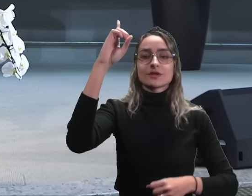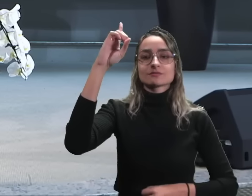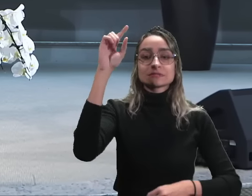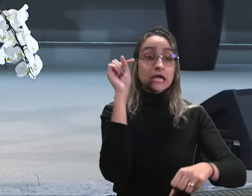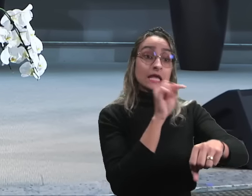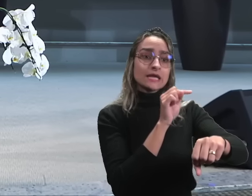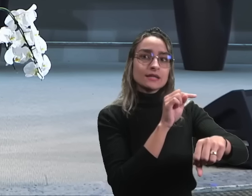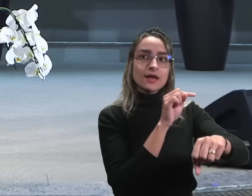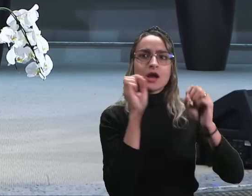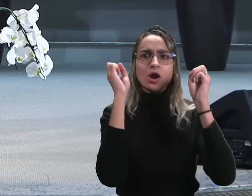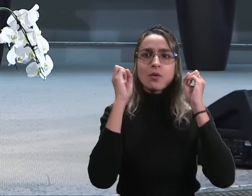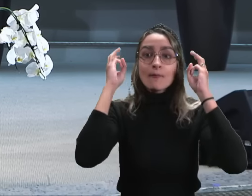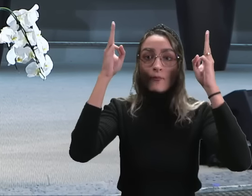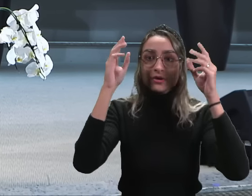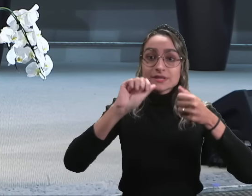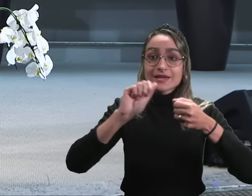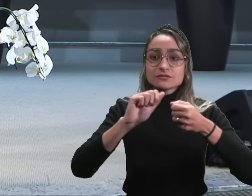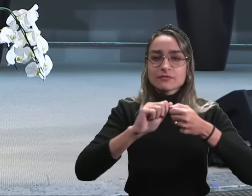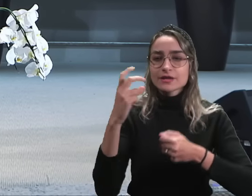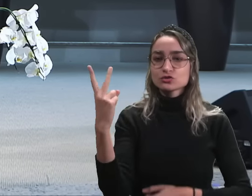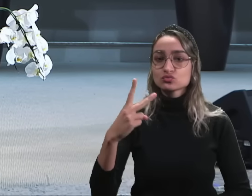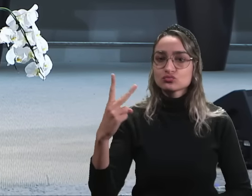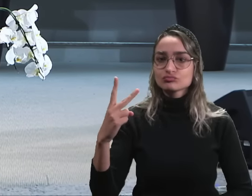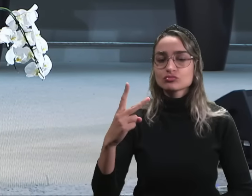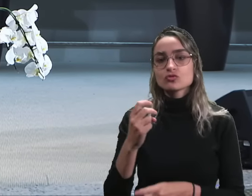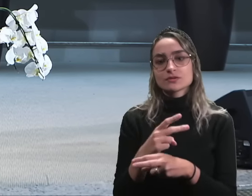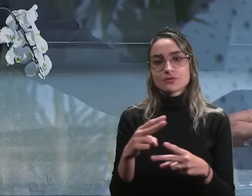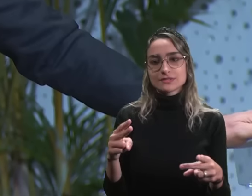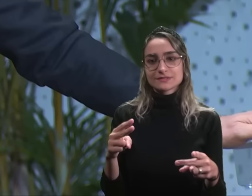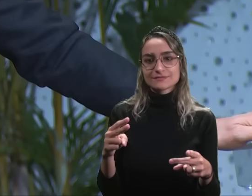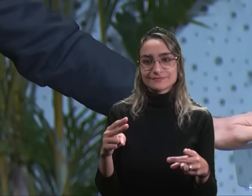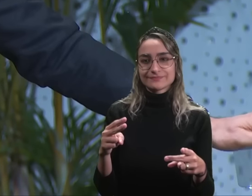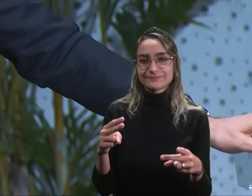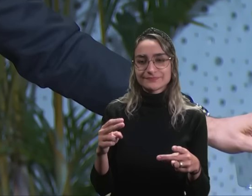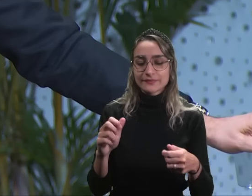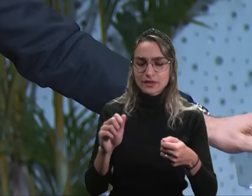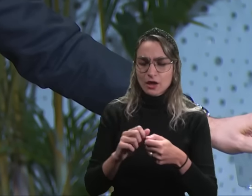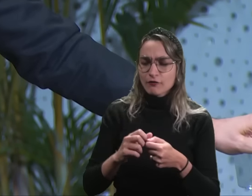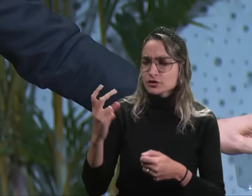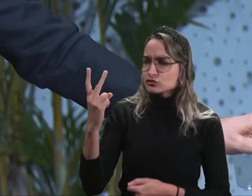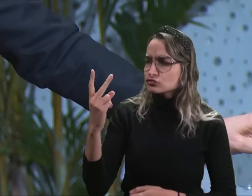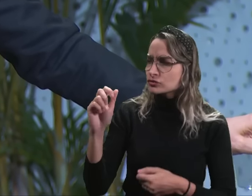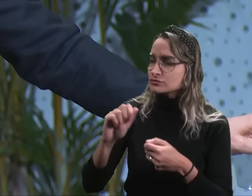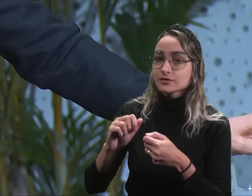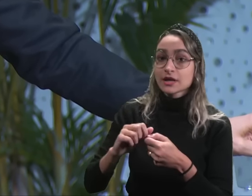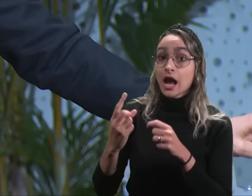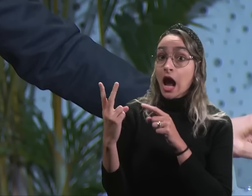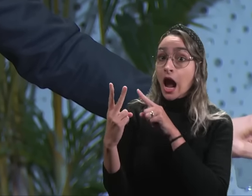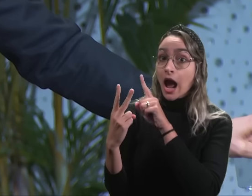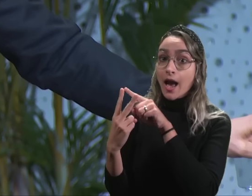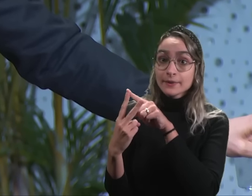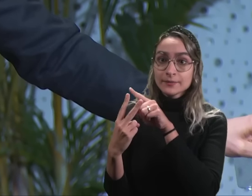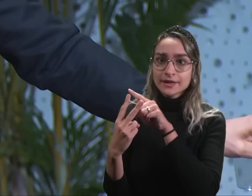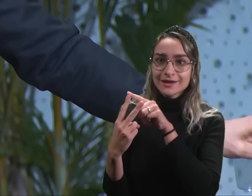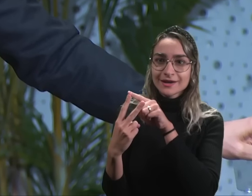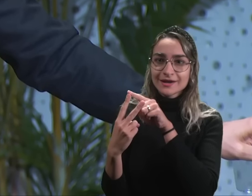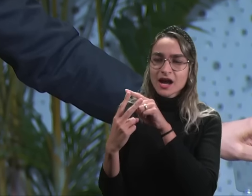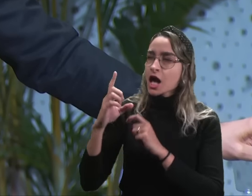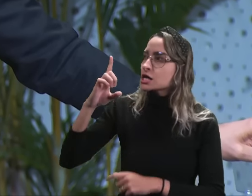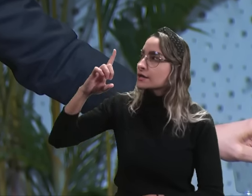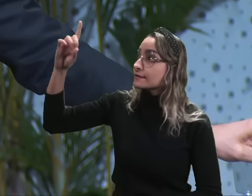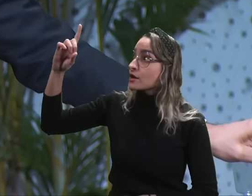primeiro ponto Deus ordena Moisés que ele prepare materiais